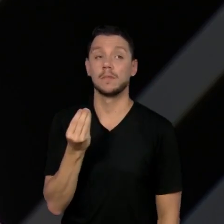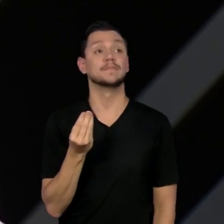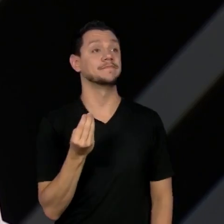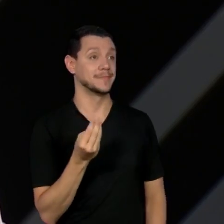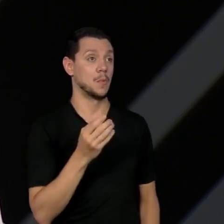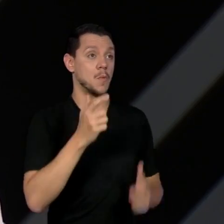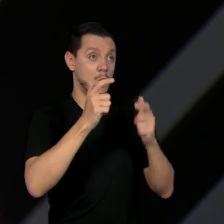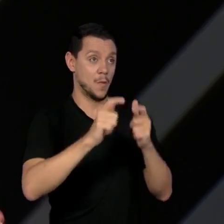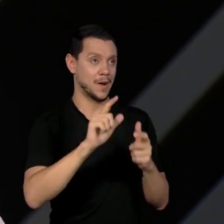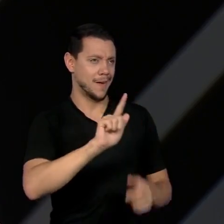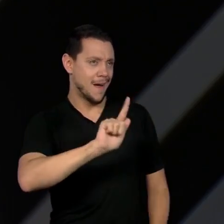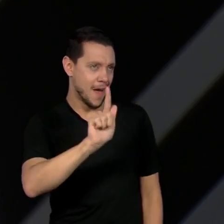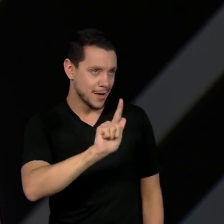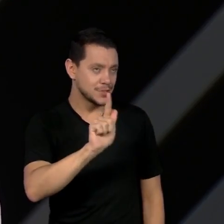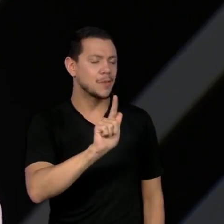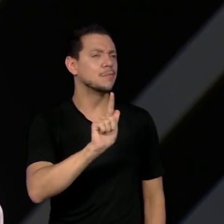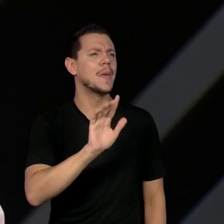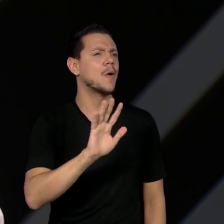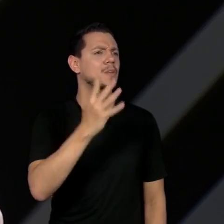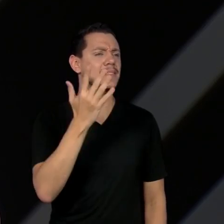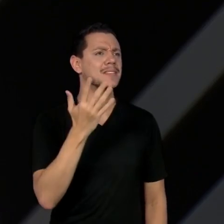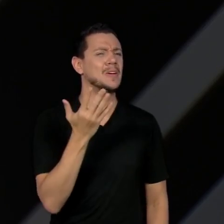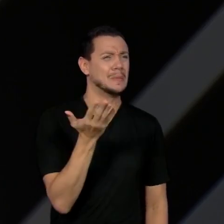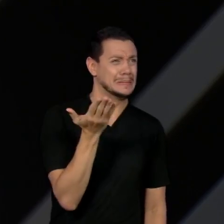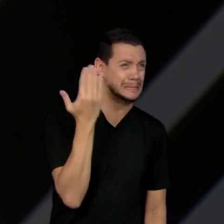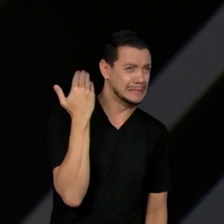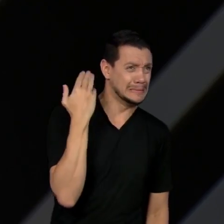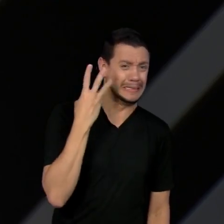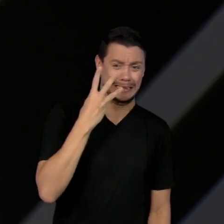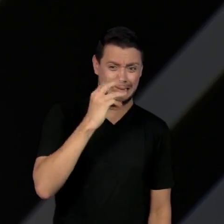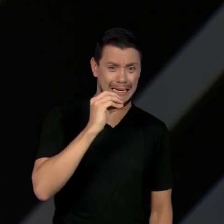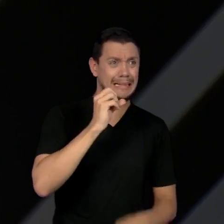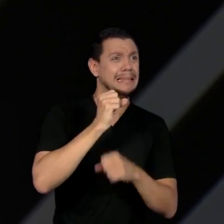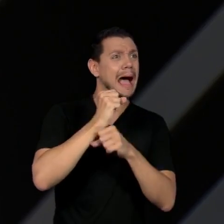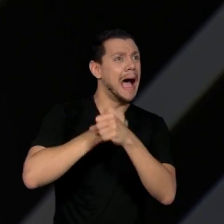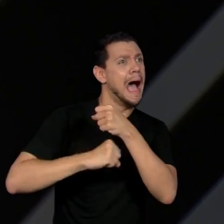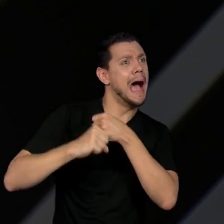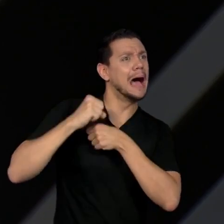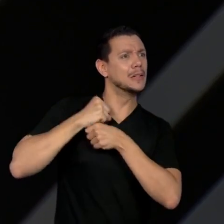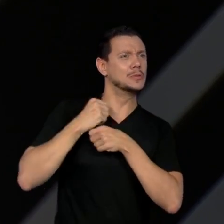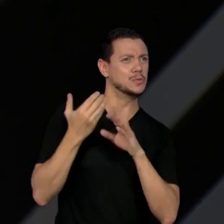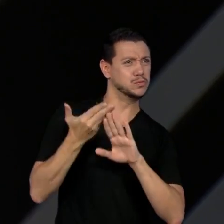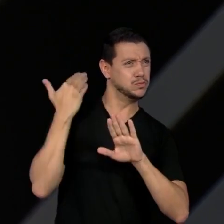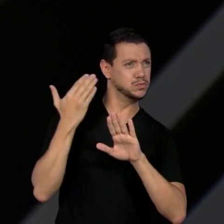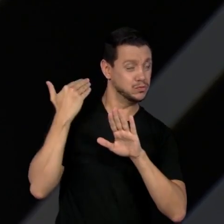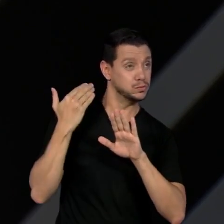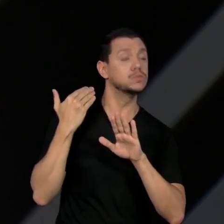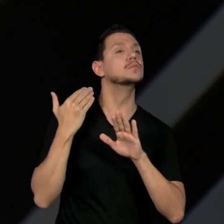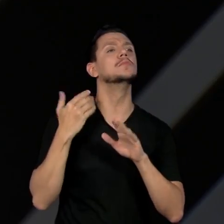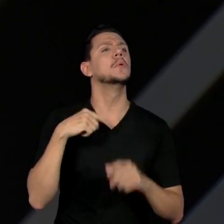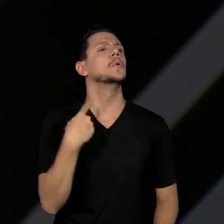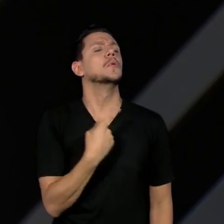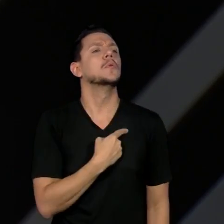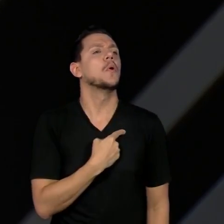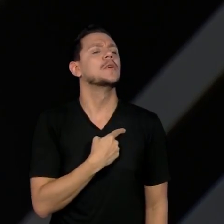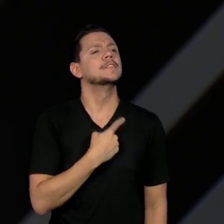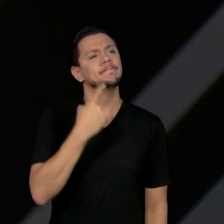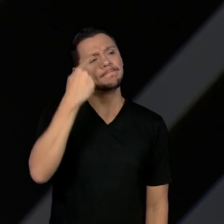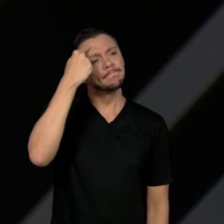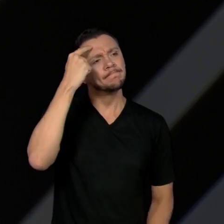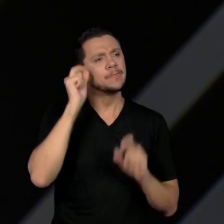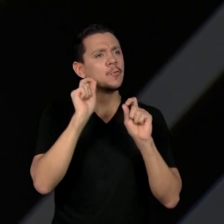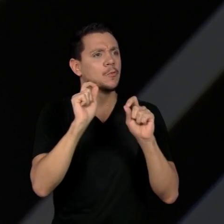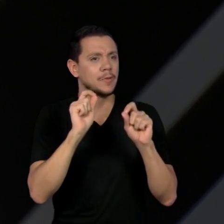aconteceu? Há mais de 30 anos atrás, nós resolvemos fazer um trabalho